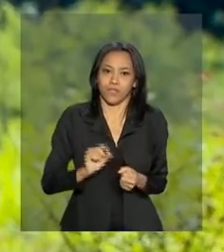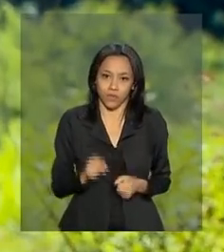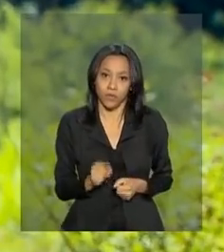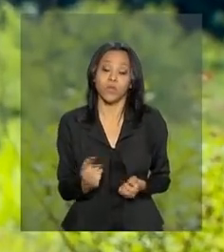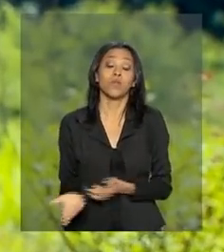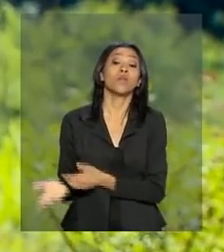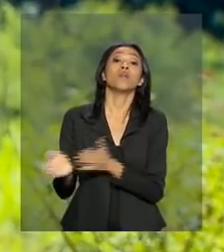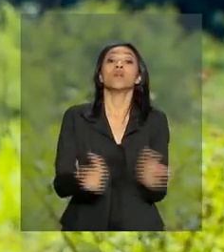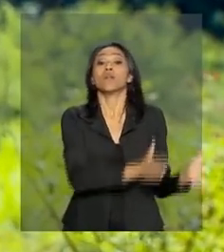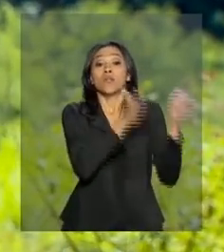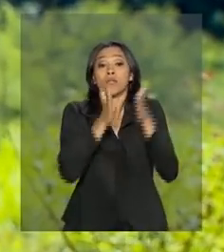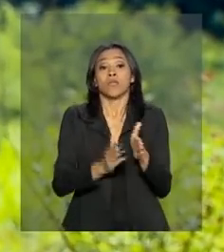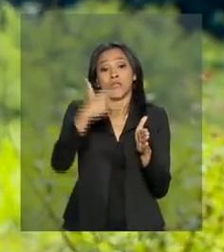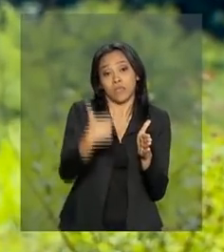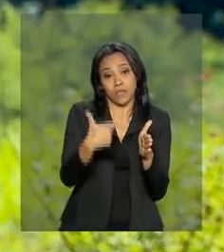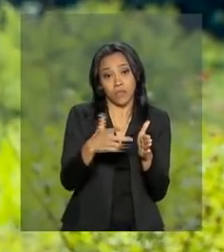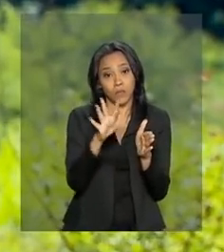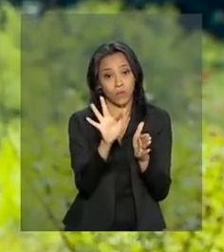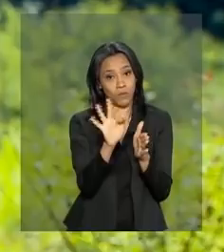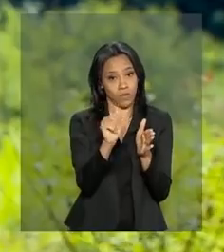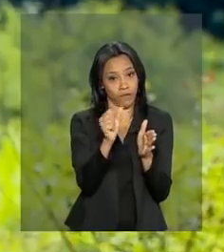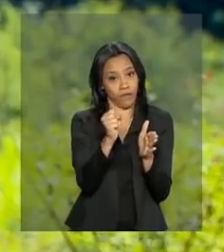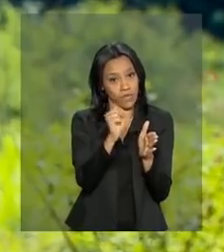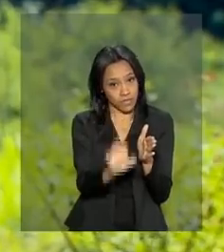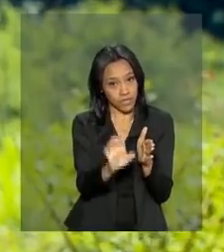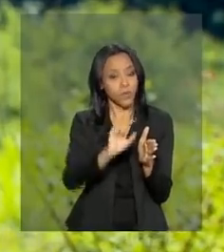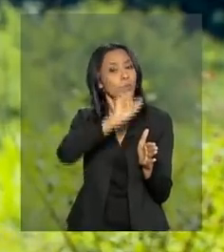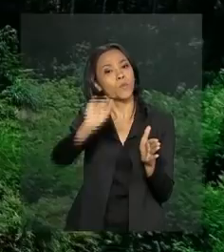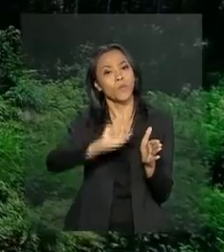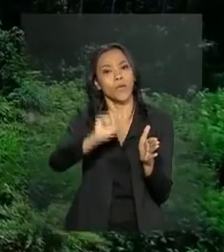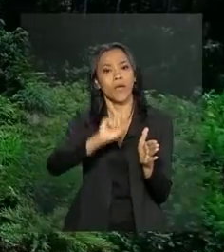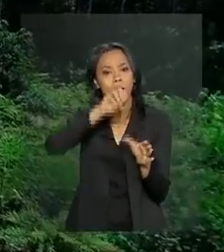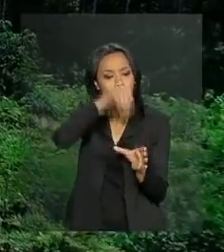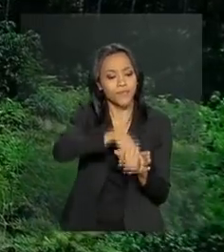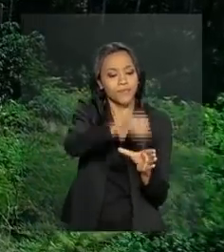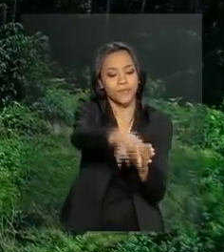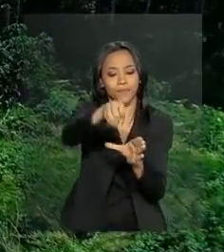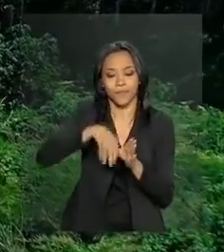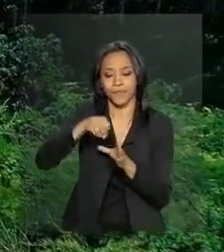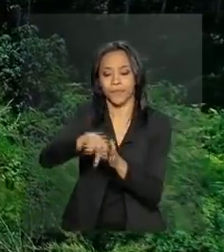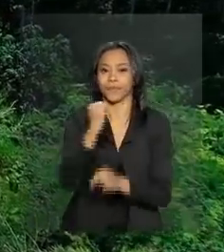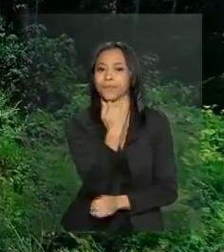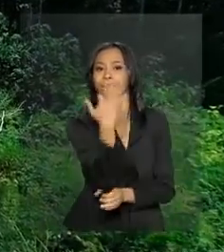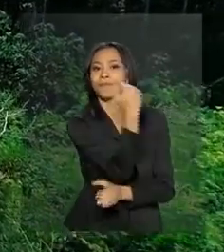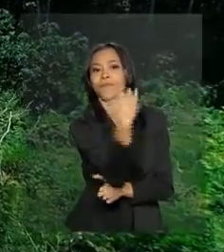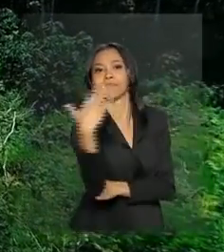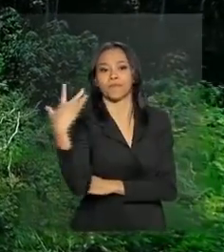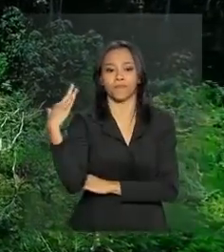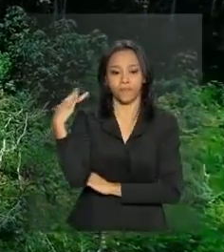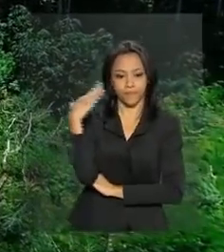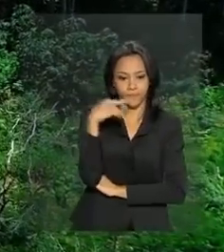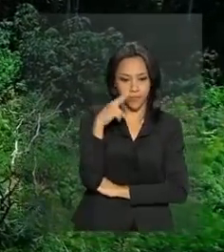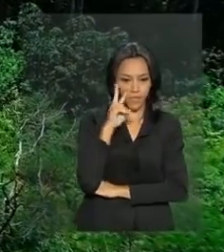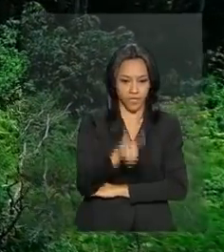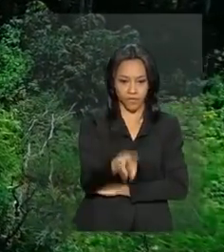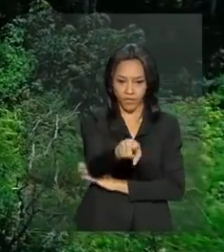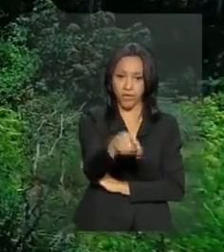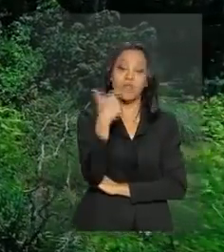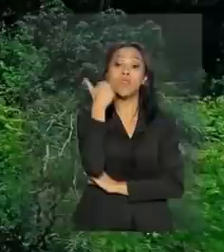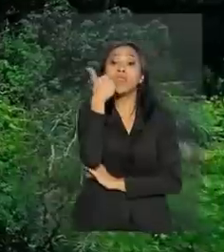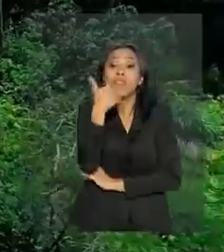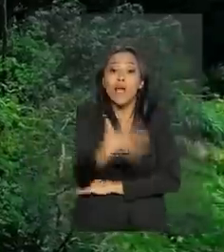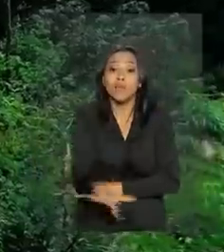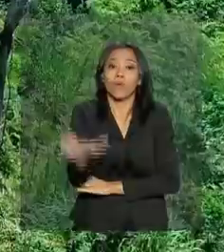Uma segunda fase foi a restauração florestal. Do outro lado da margem, a escolha foi pela recuperação natural